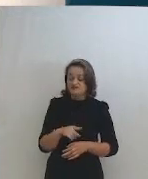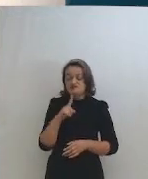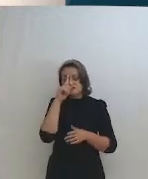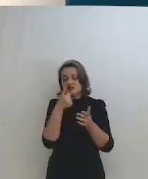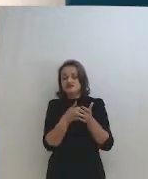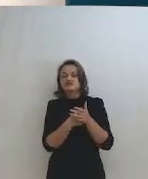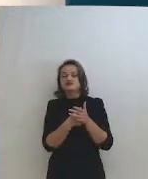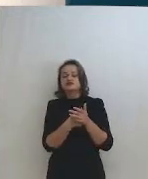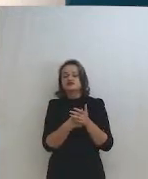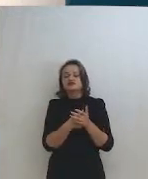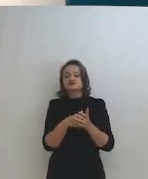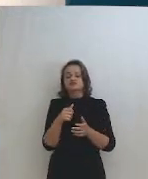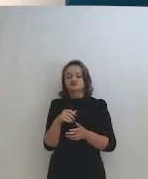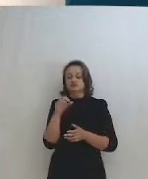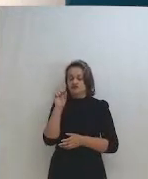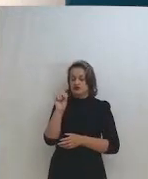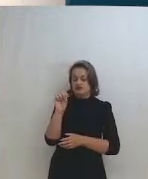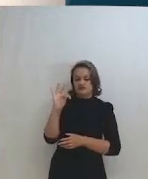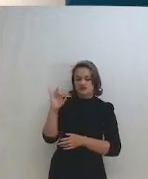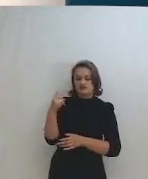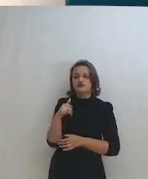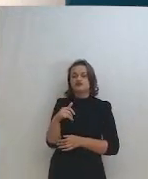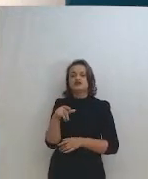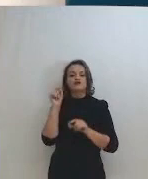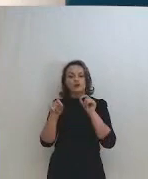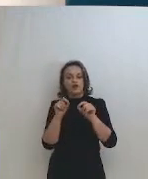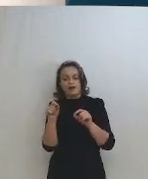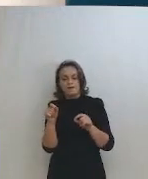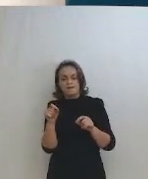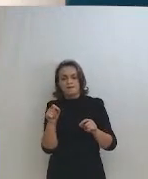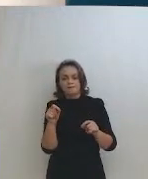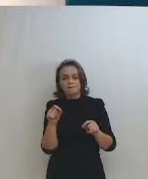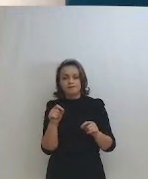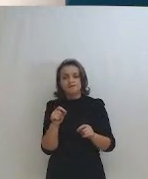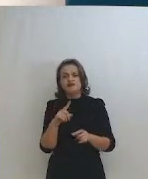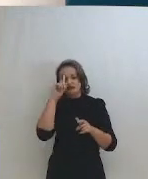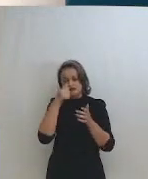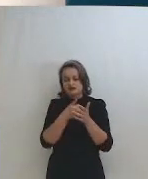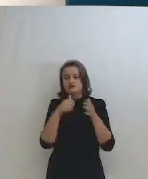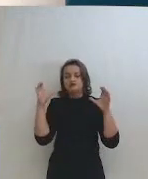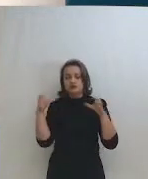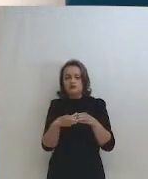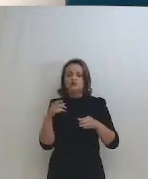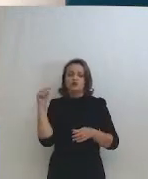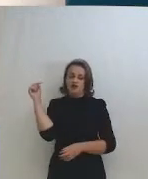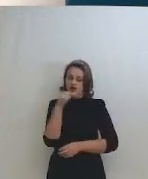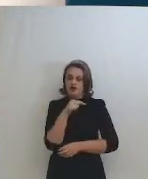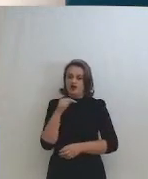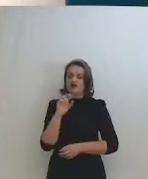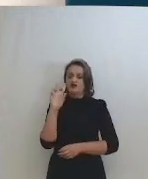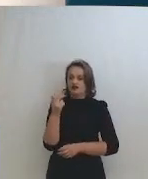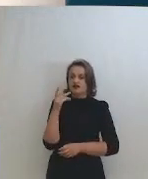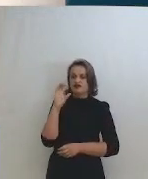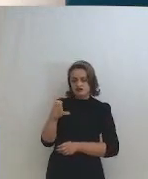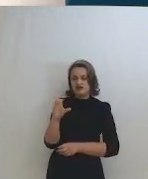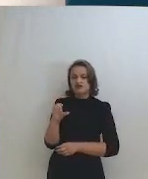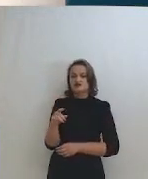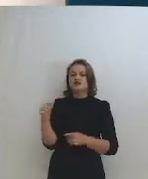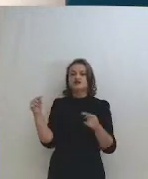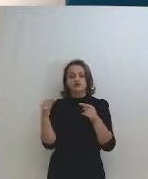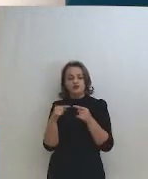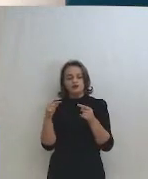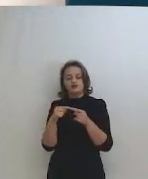se sustentou numa decisão do colegiado em HC envolvendo o mesmo paciente, no caso